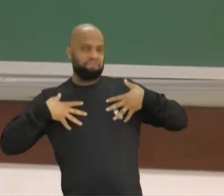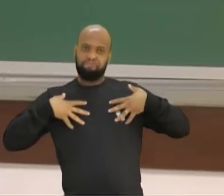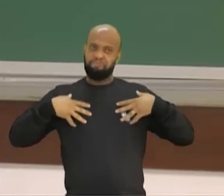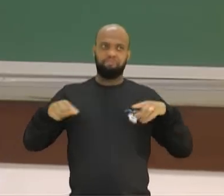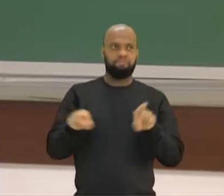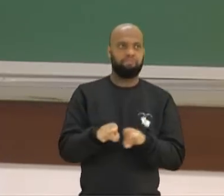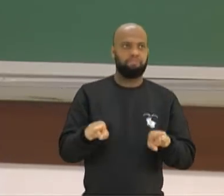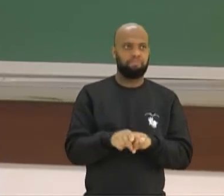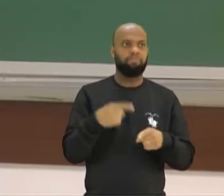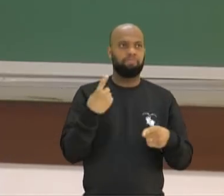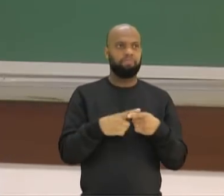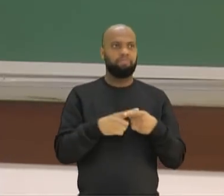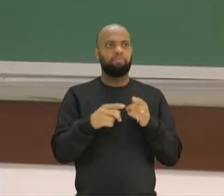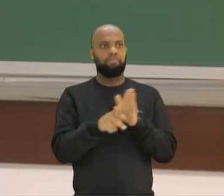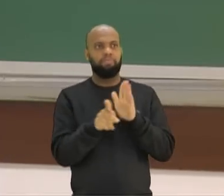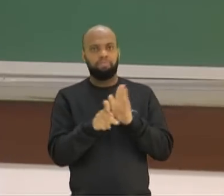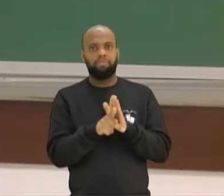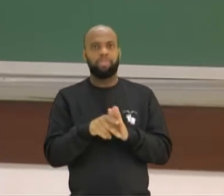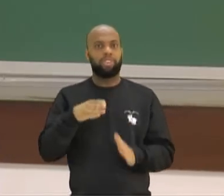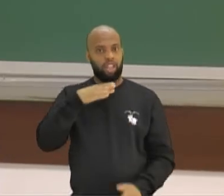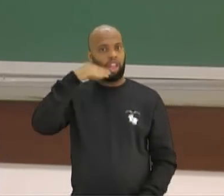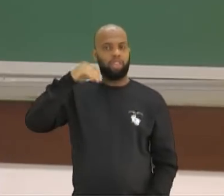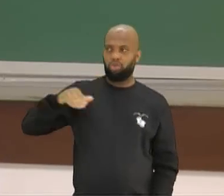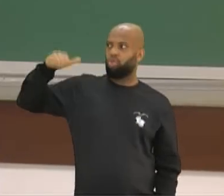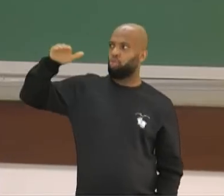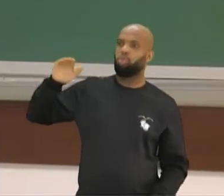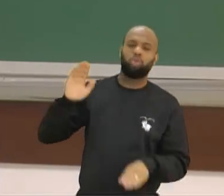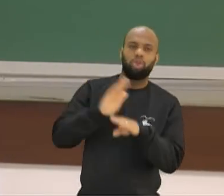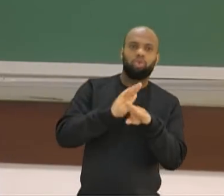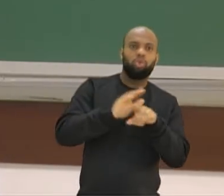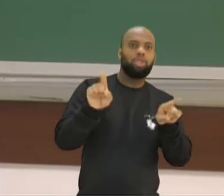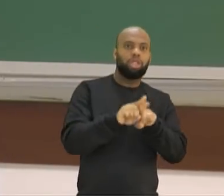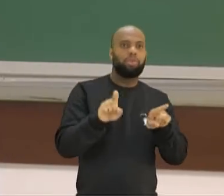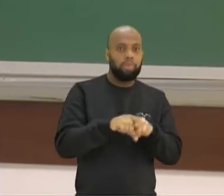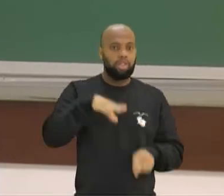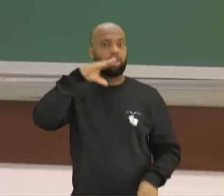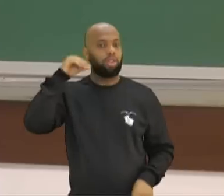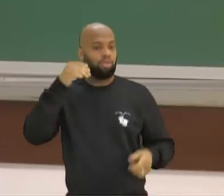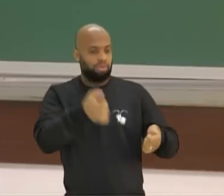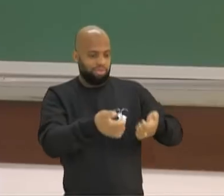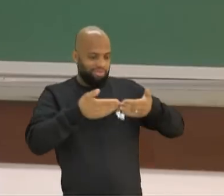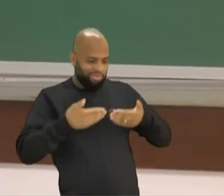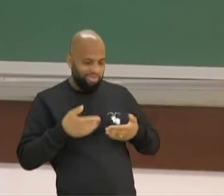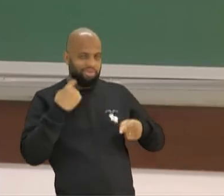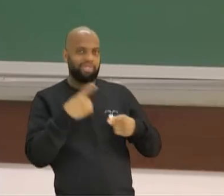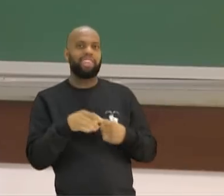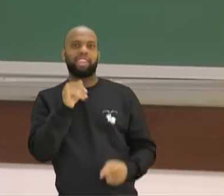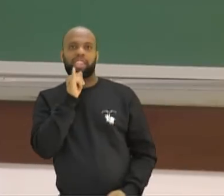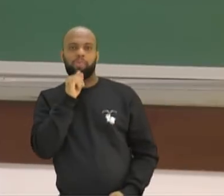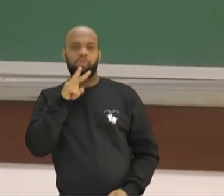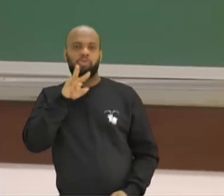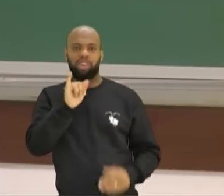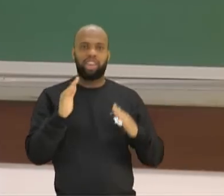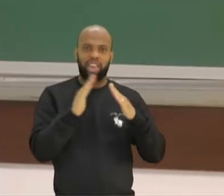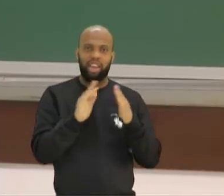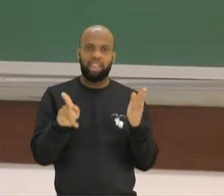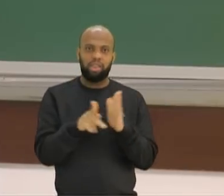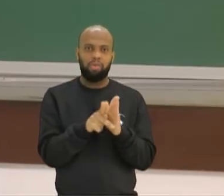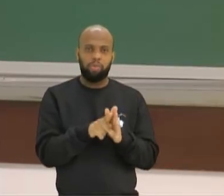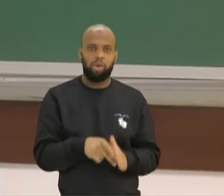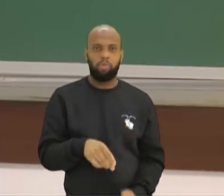adults. Isso tanto para os adultos que estão ajudando, para os adultos que estão recebendo. Quando você vai num asilo, você vai ver como eles